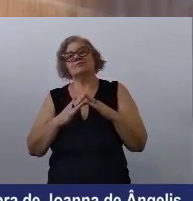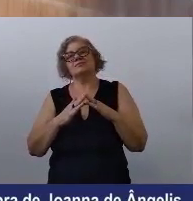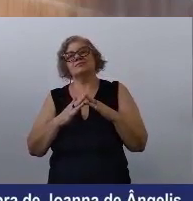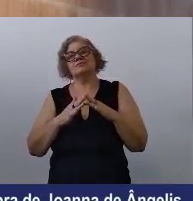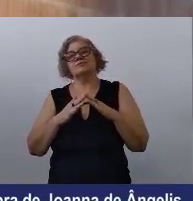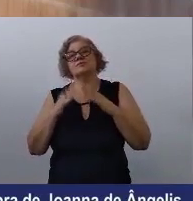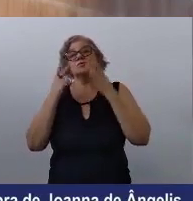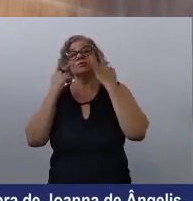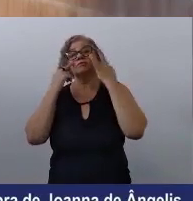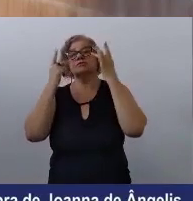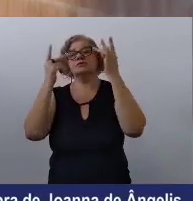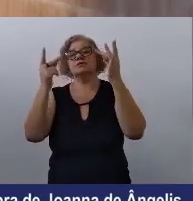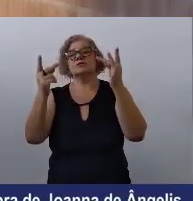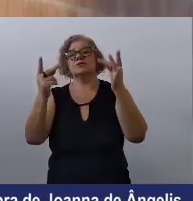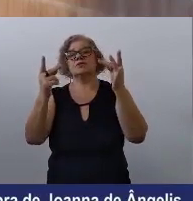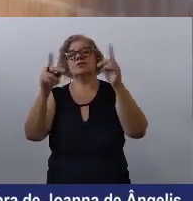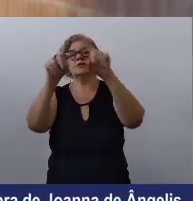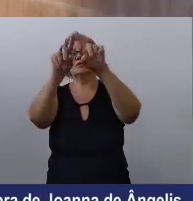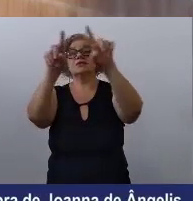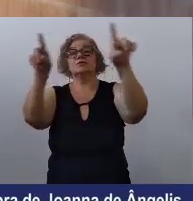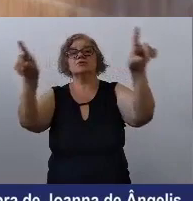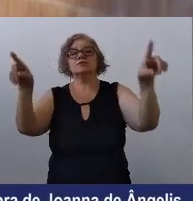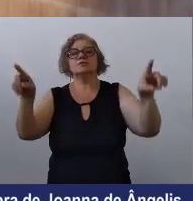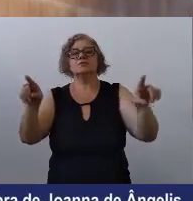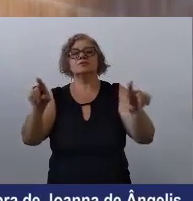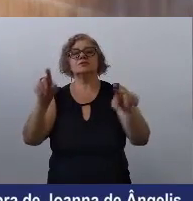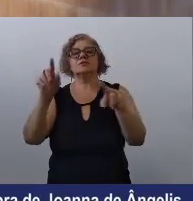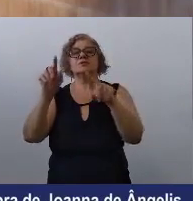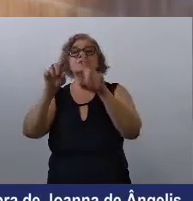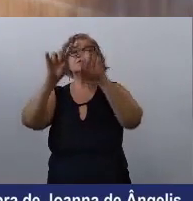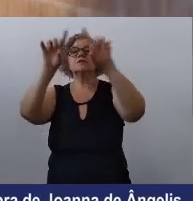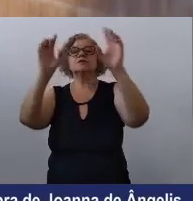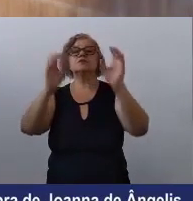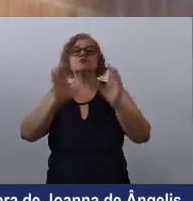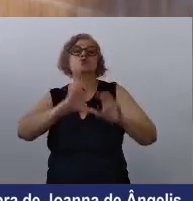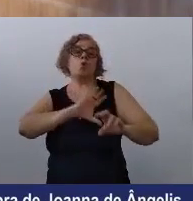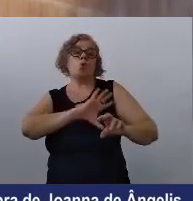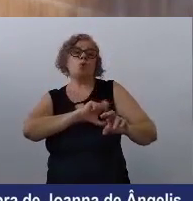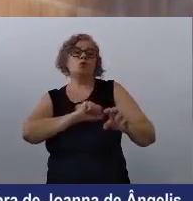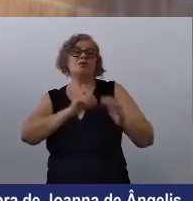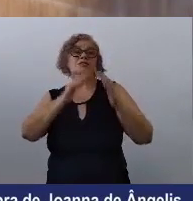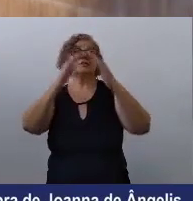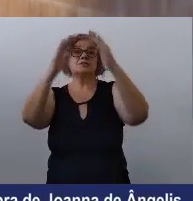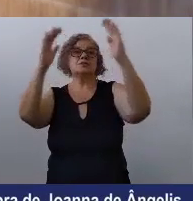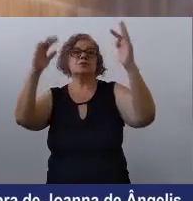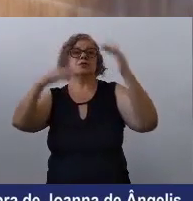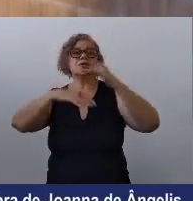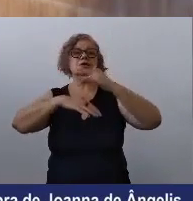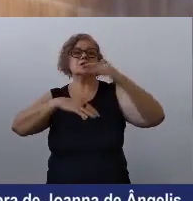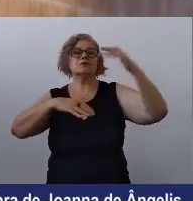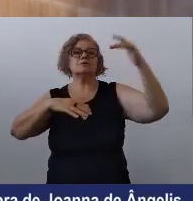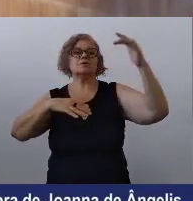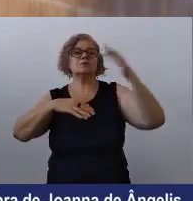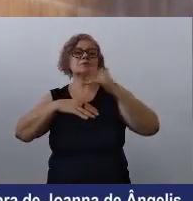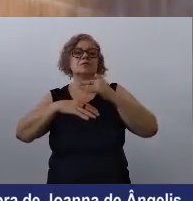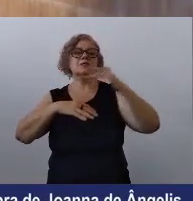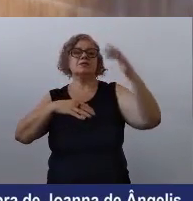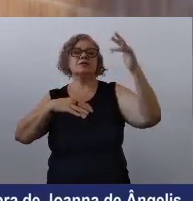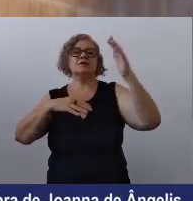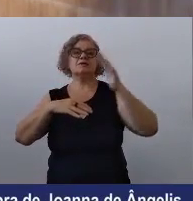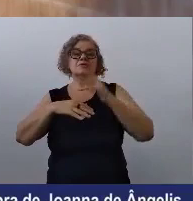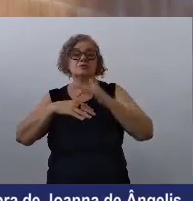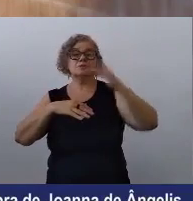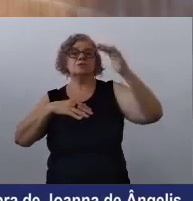Vamos visualizar no centro deste salão um lindo coração brilhante. E neste coração